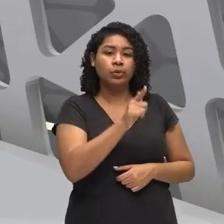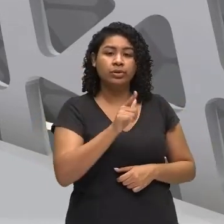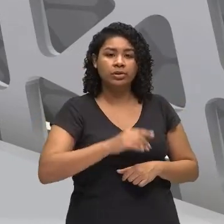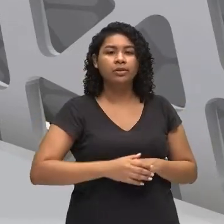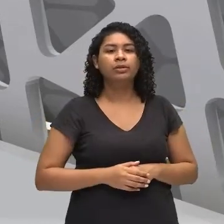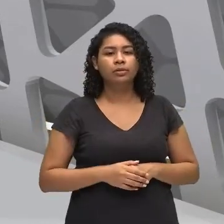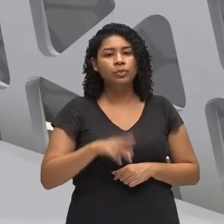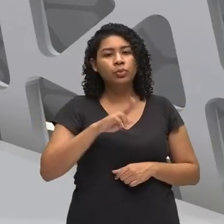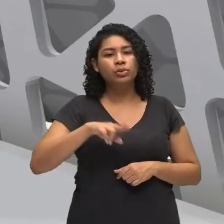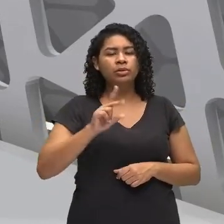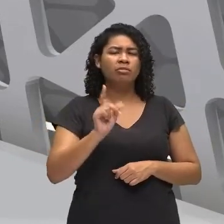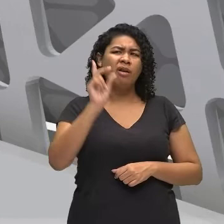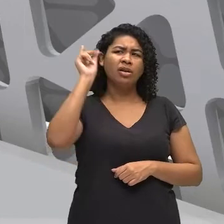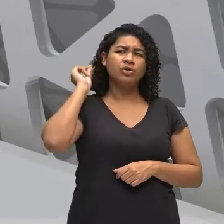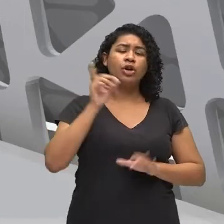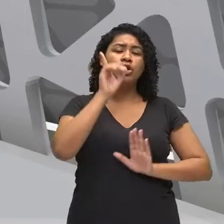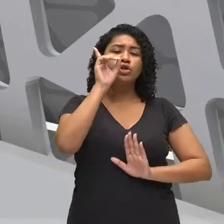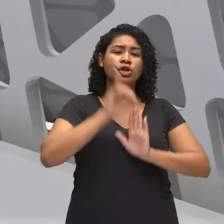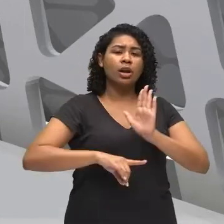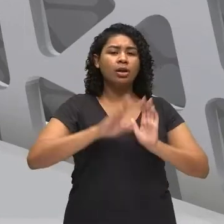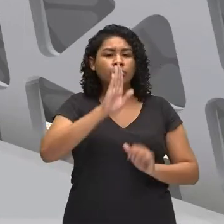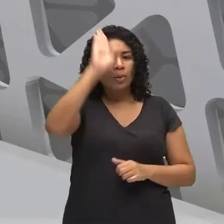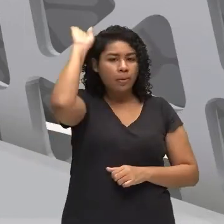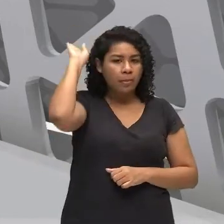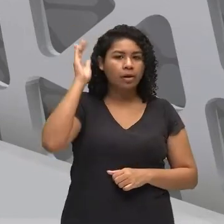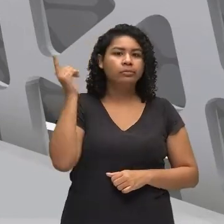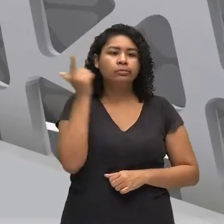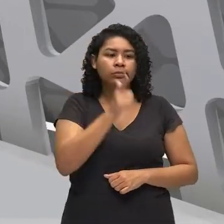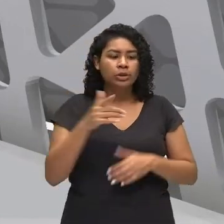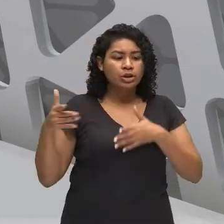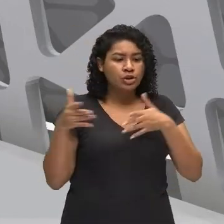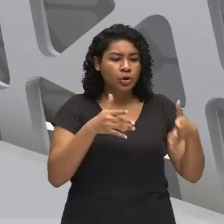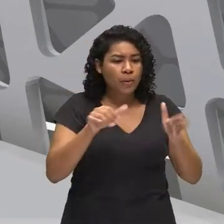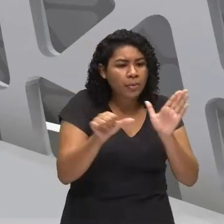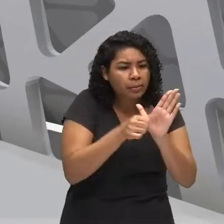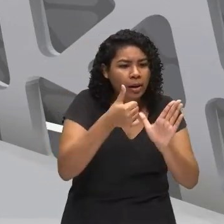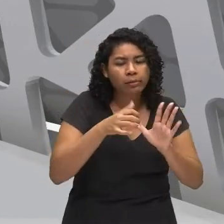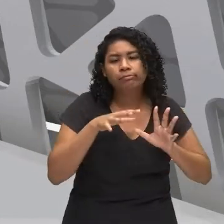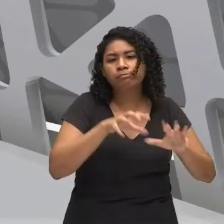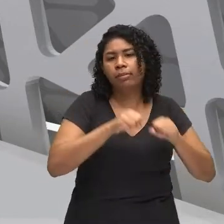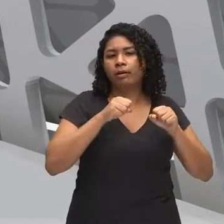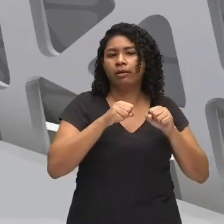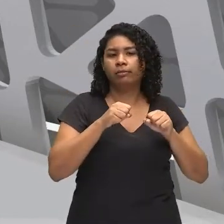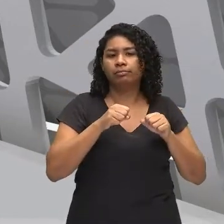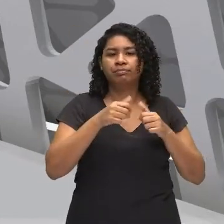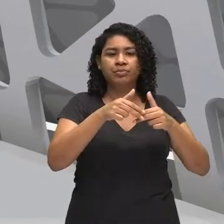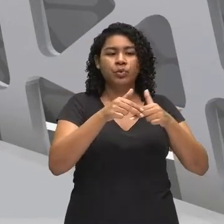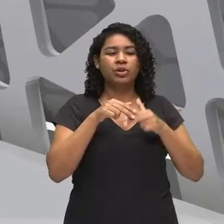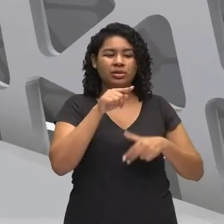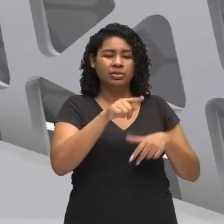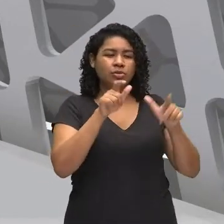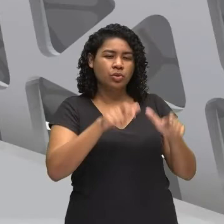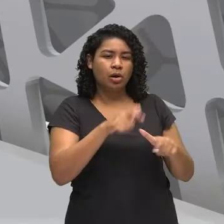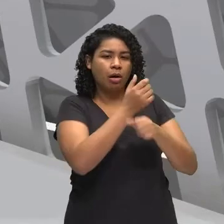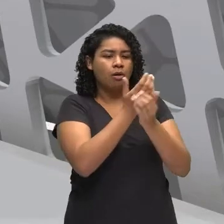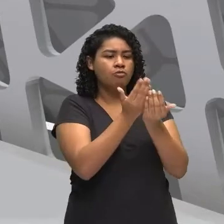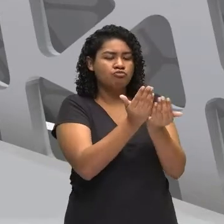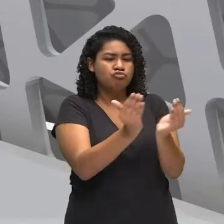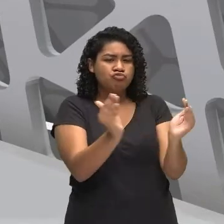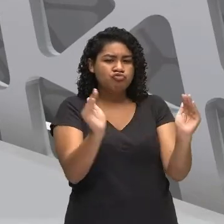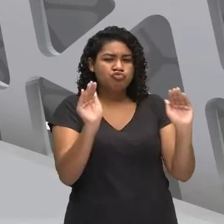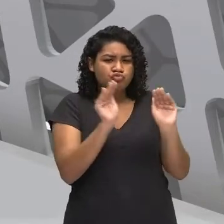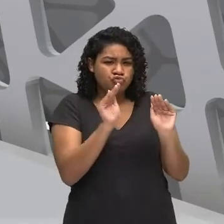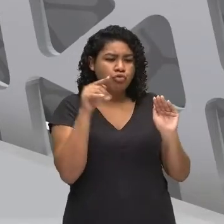antigo direito romano da tomada de posse de quem chegar primeiro. E é justamente esse forte que vai marcar,